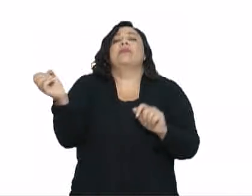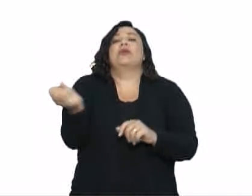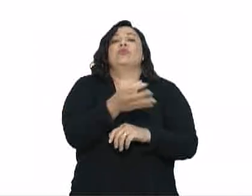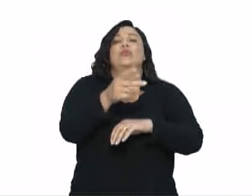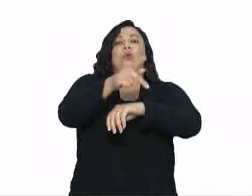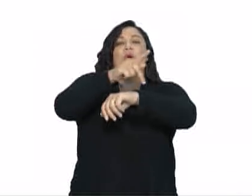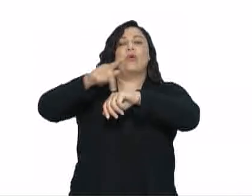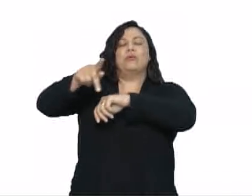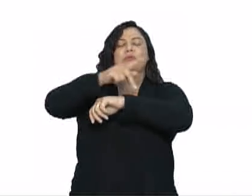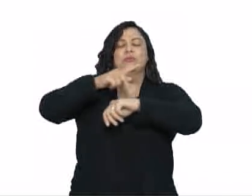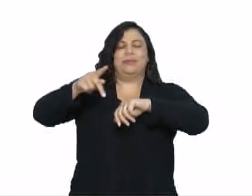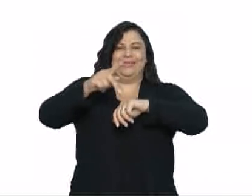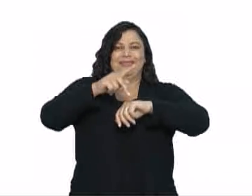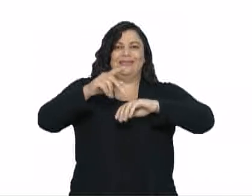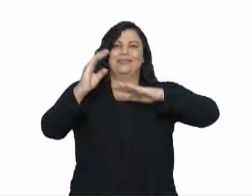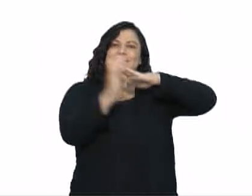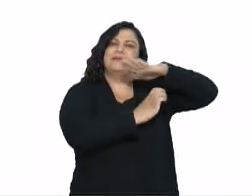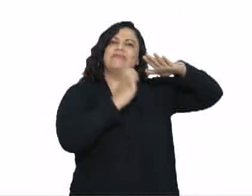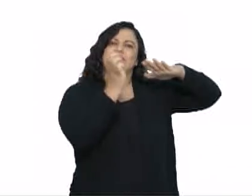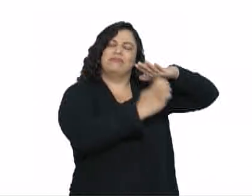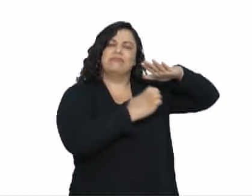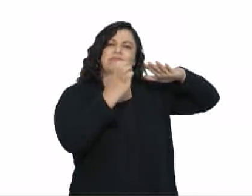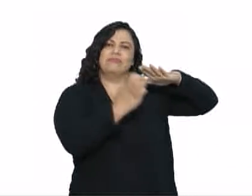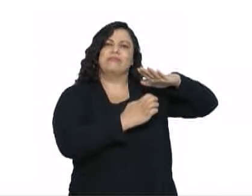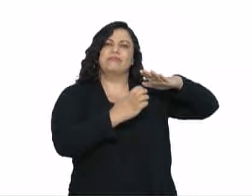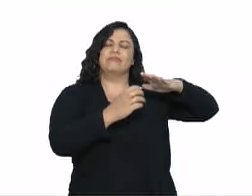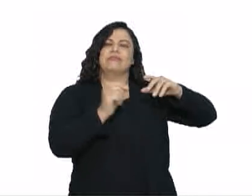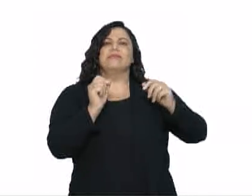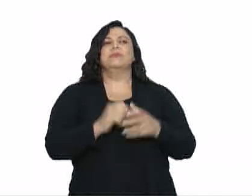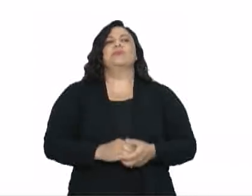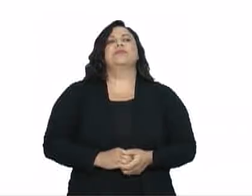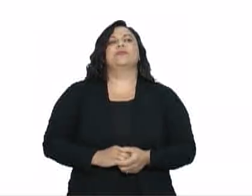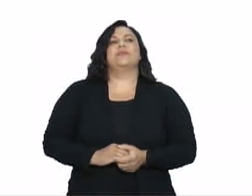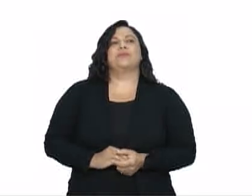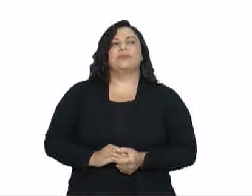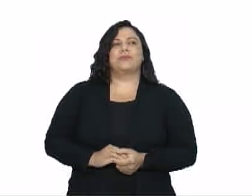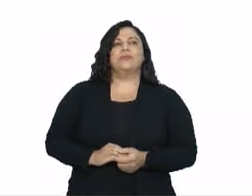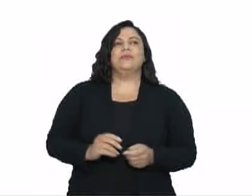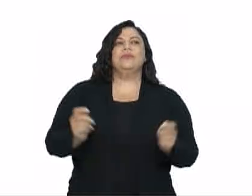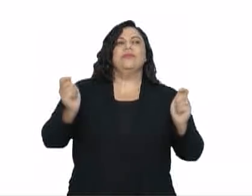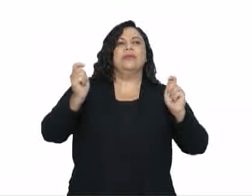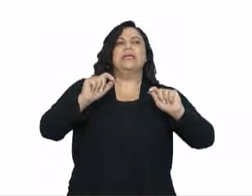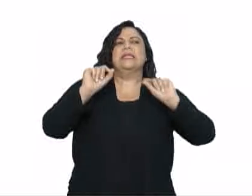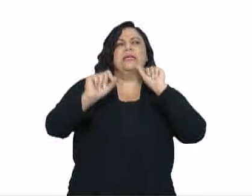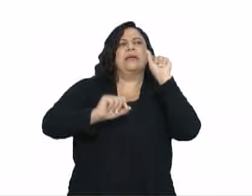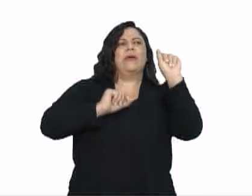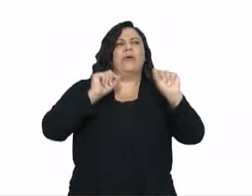países industrializados. Os NICs, né, em português.